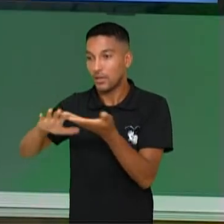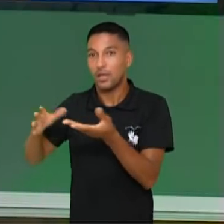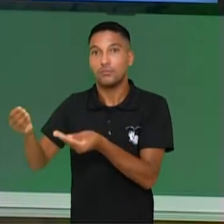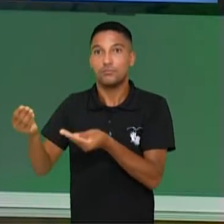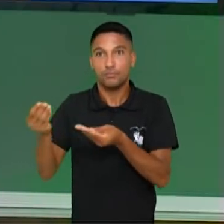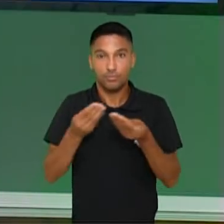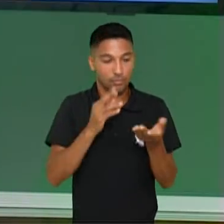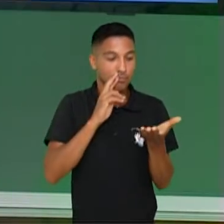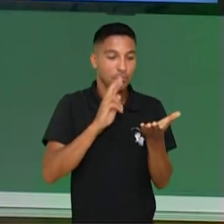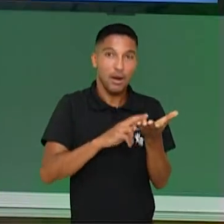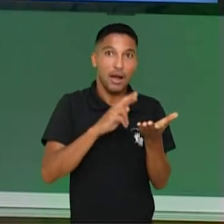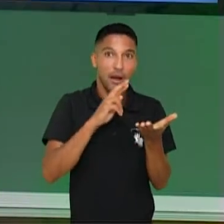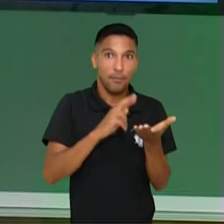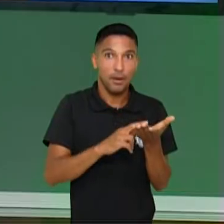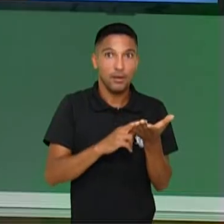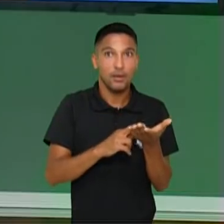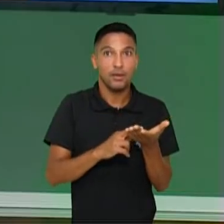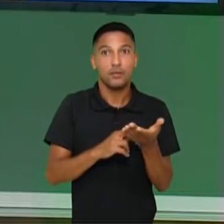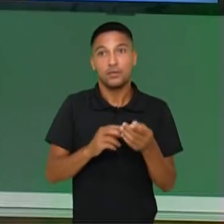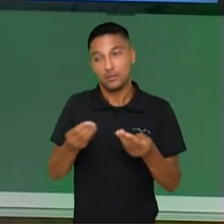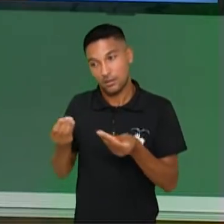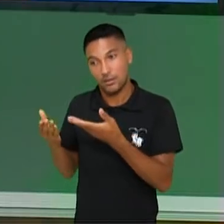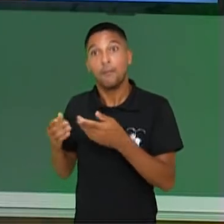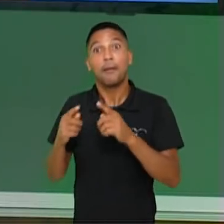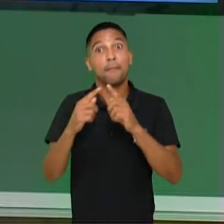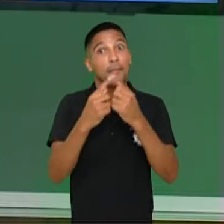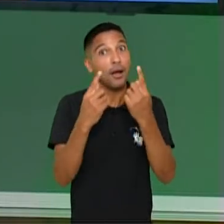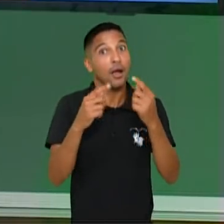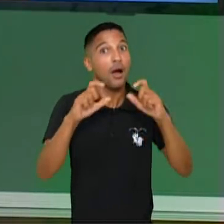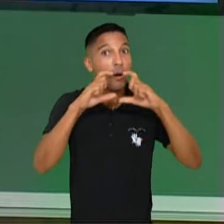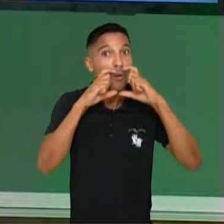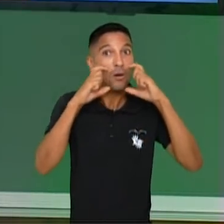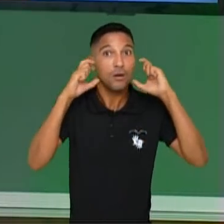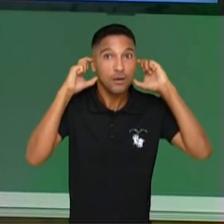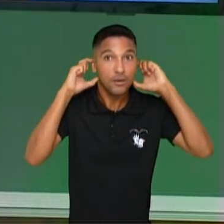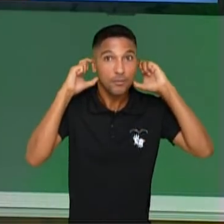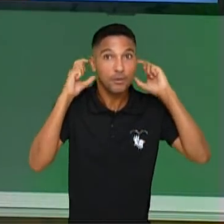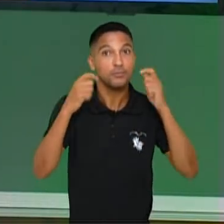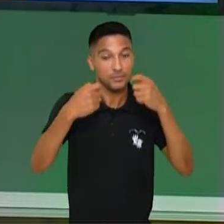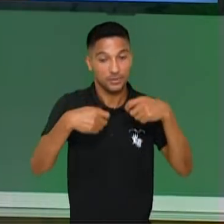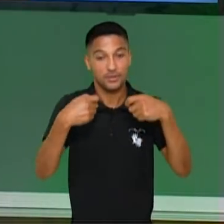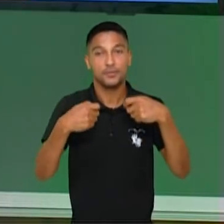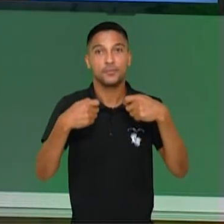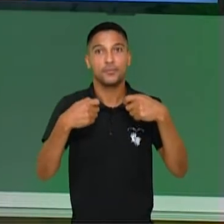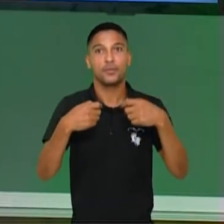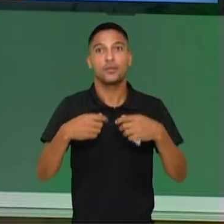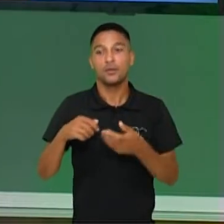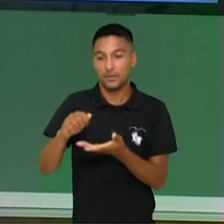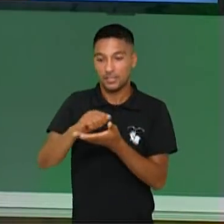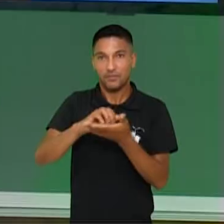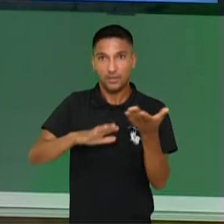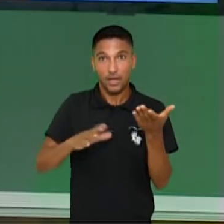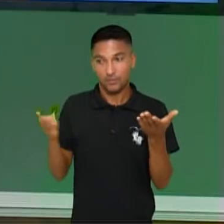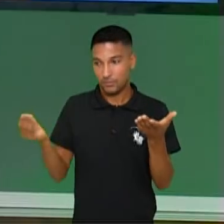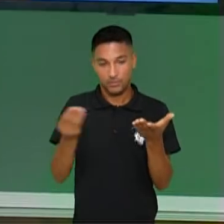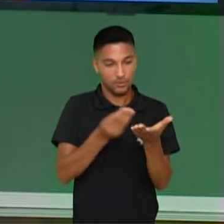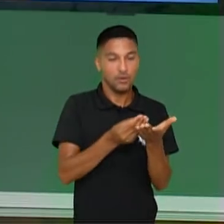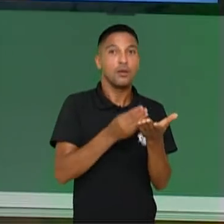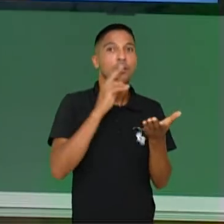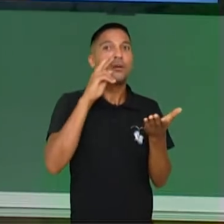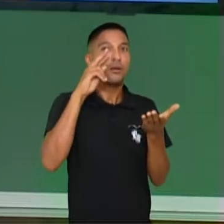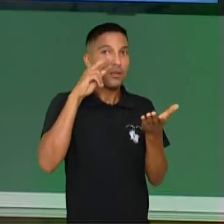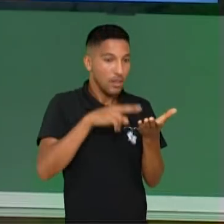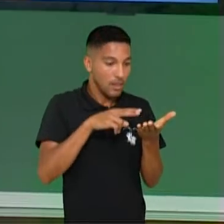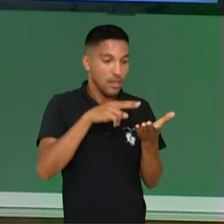de máscara, com todo o cuidado. Essa atividade chega às suas mãos, leia, resolva, responda. E não